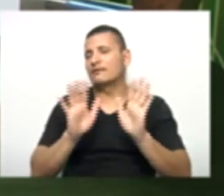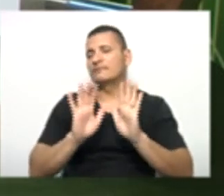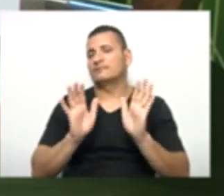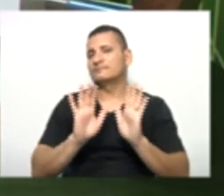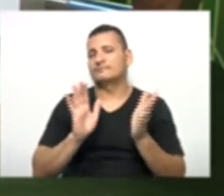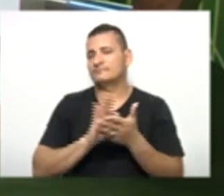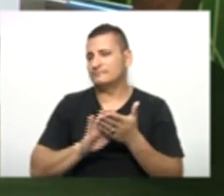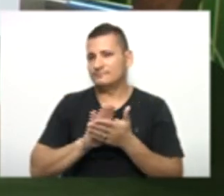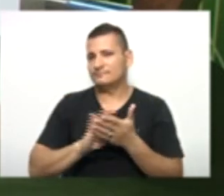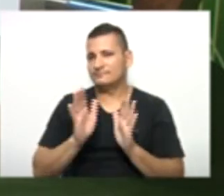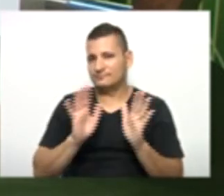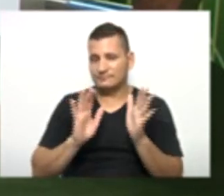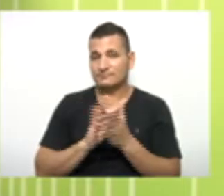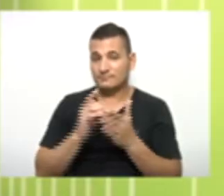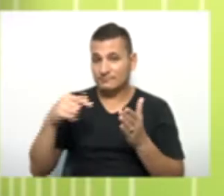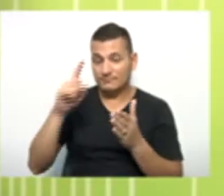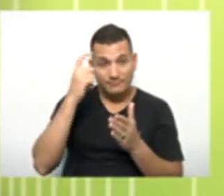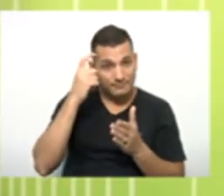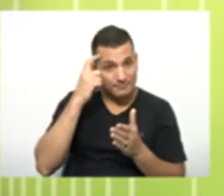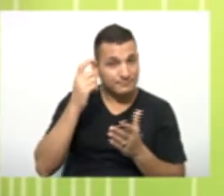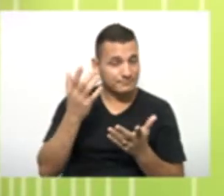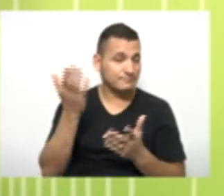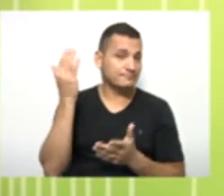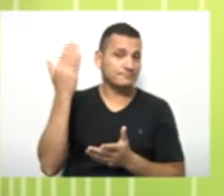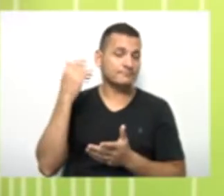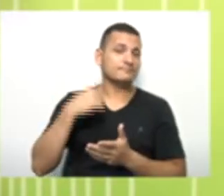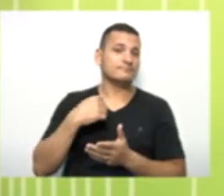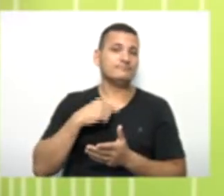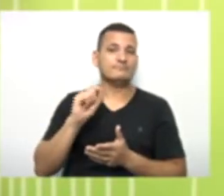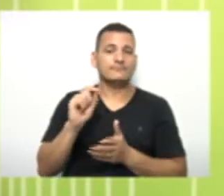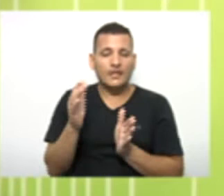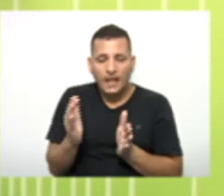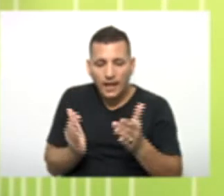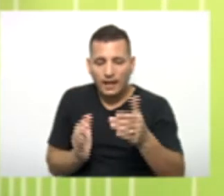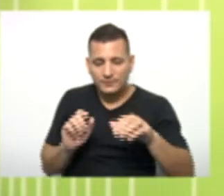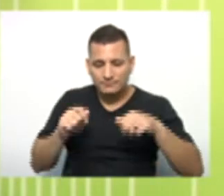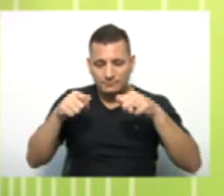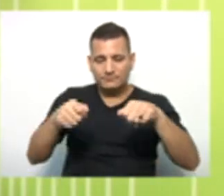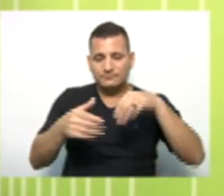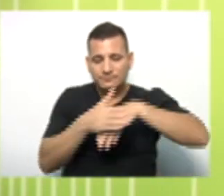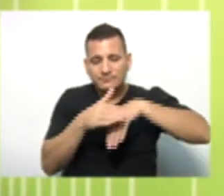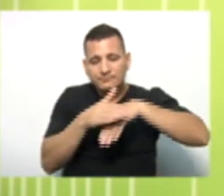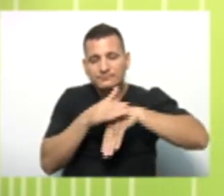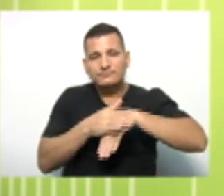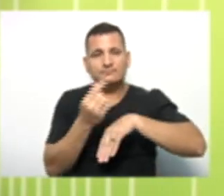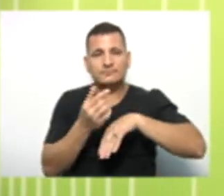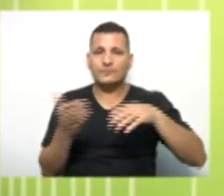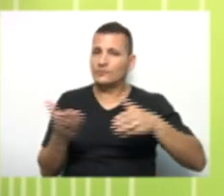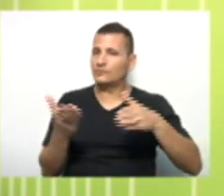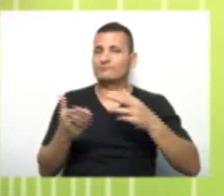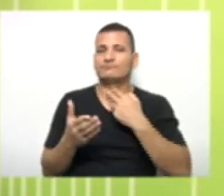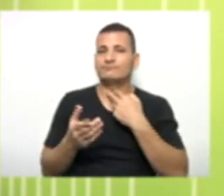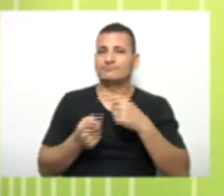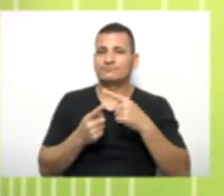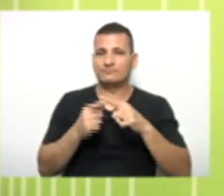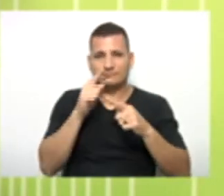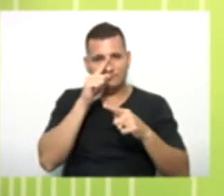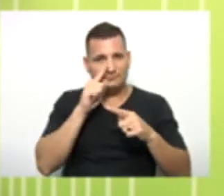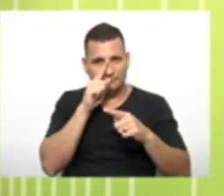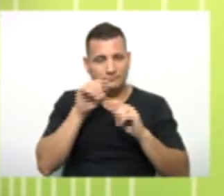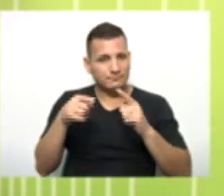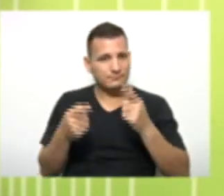Então, pensem lá, antigamente eu guardei o dinheiro numa caixinha, né? Hoje em dia a gente não pode deixar na caixinha, que está perigoso.